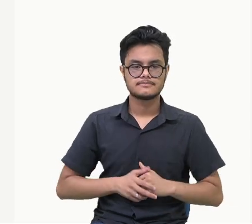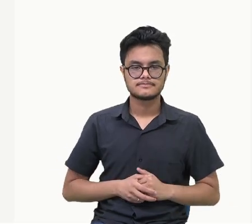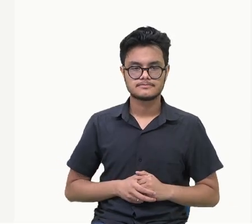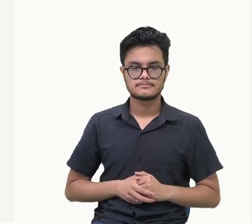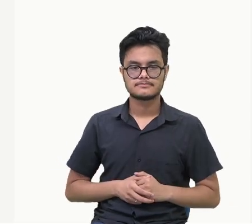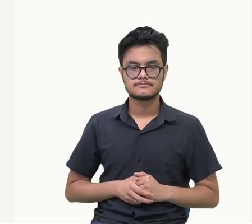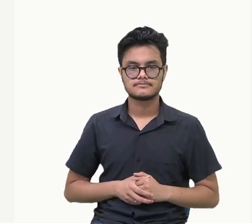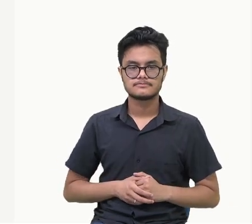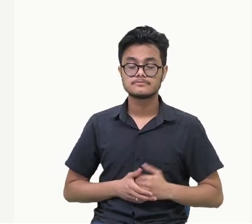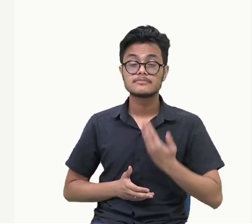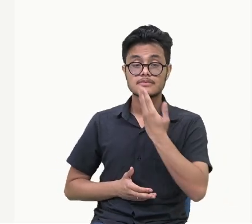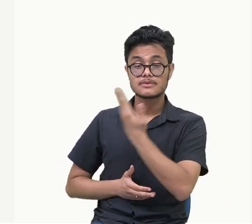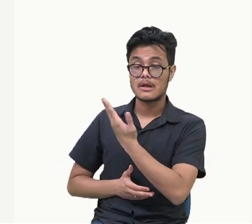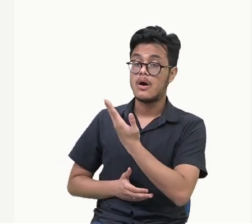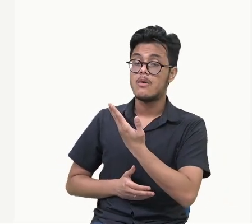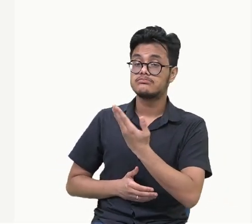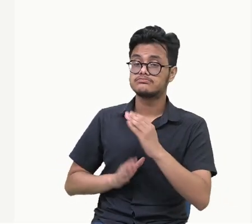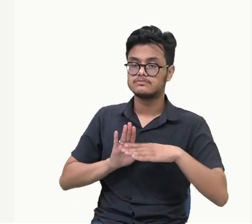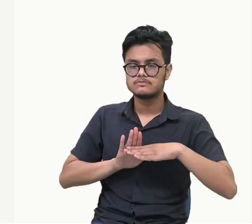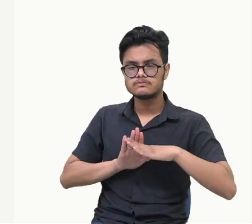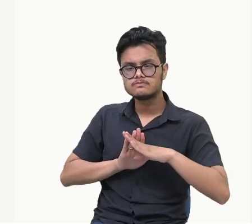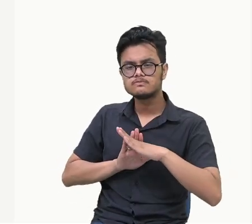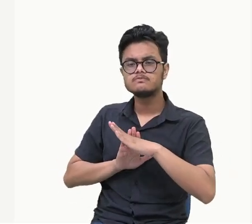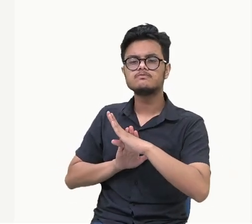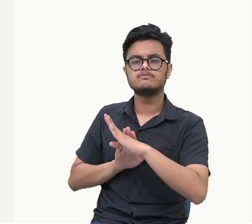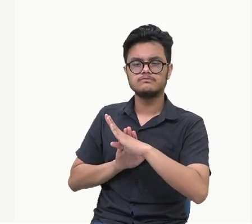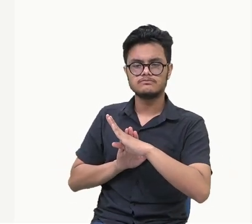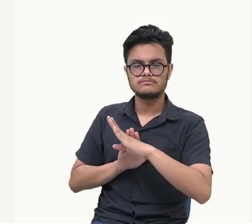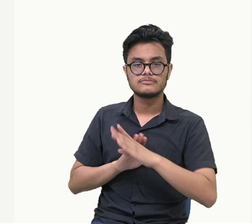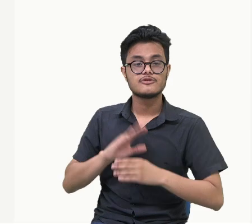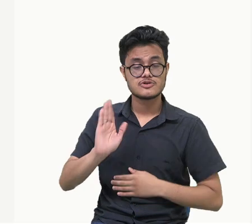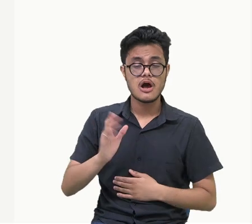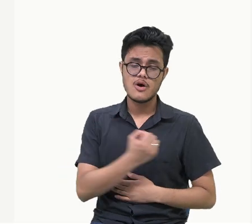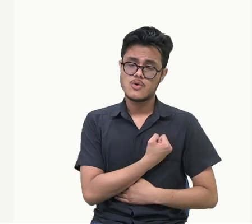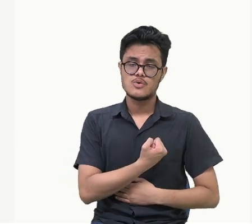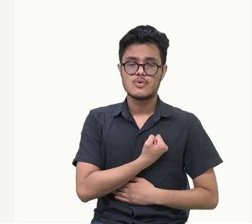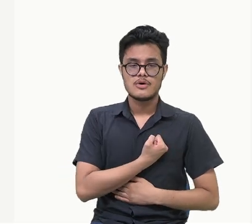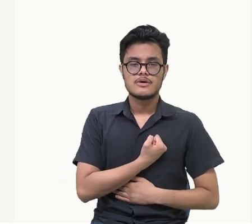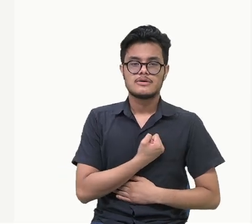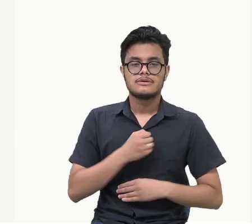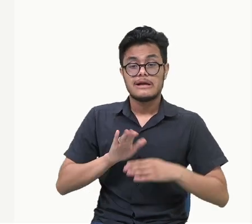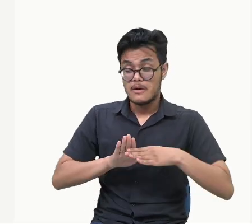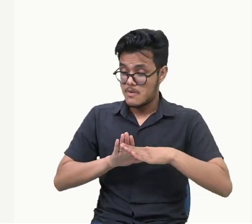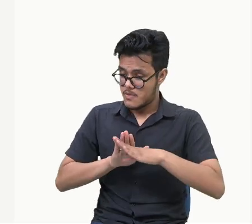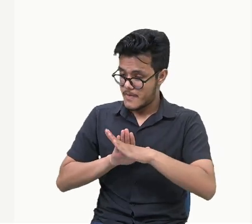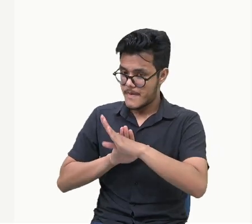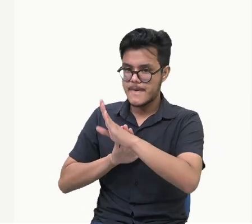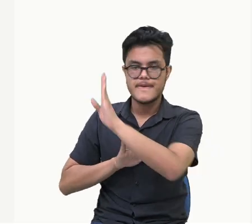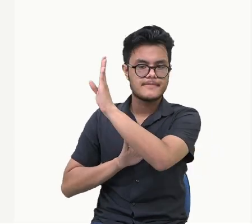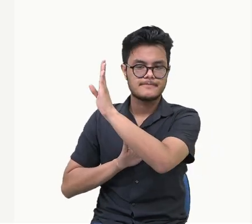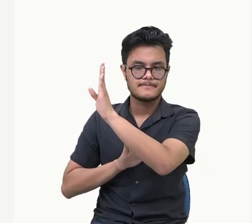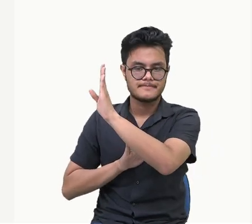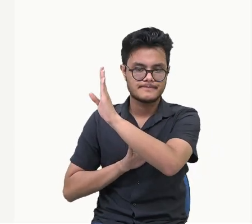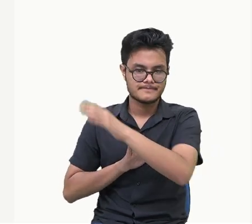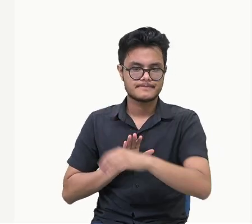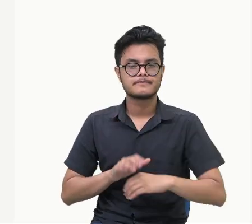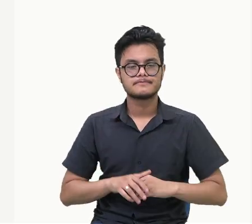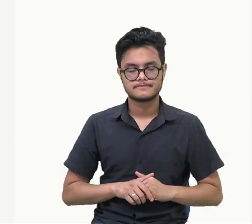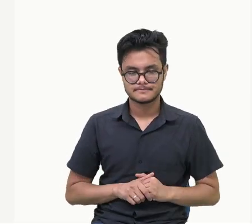essa curvatura, né? E aí quando chega em determinado valor, ele cresce mais